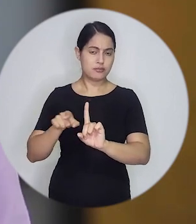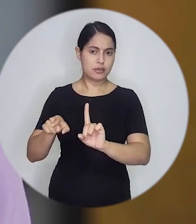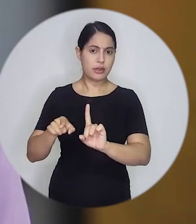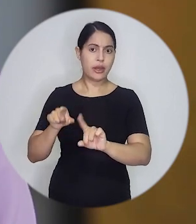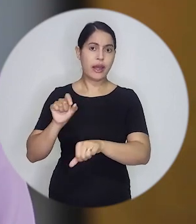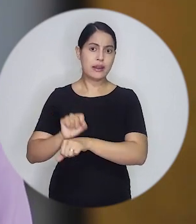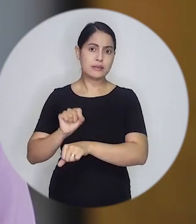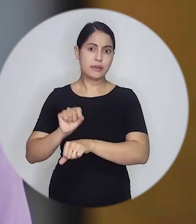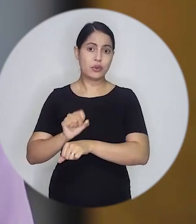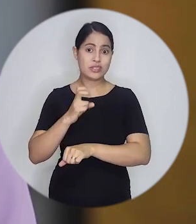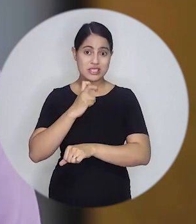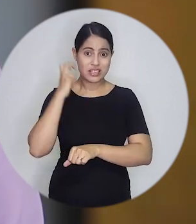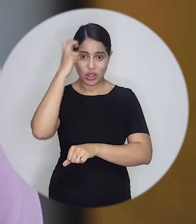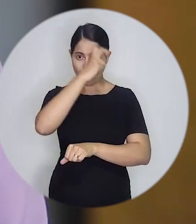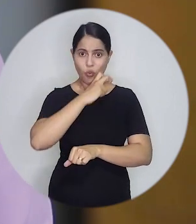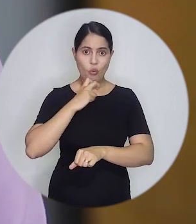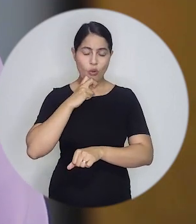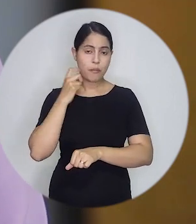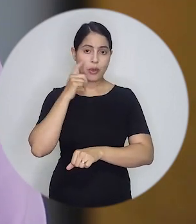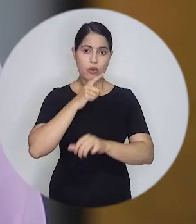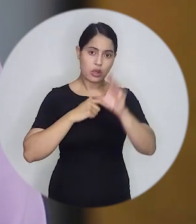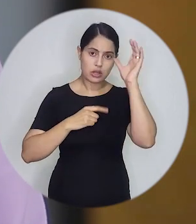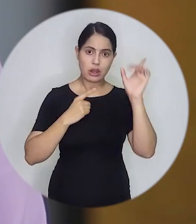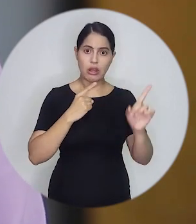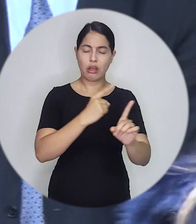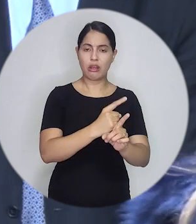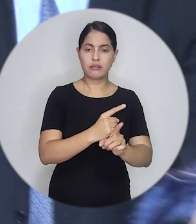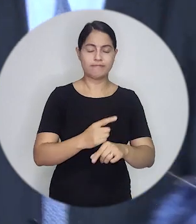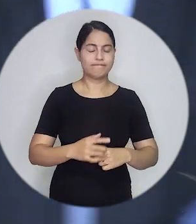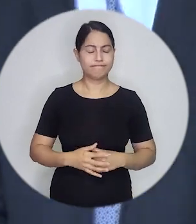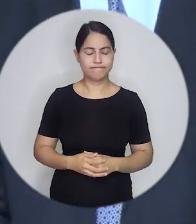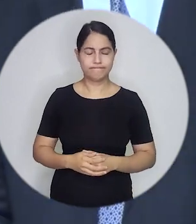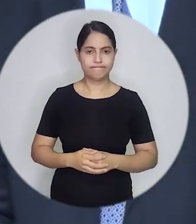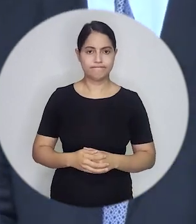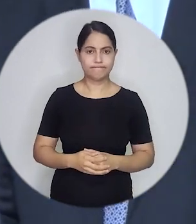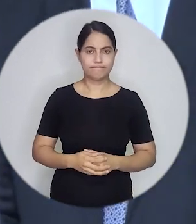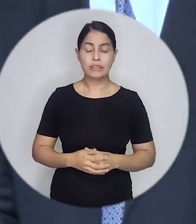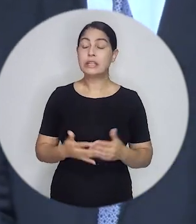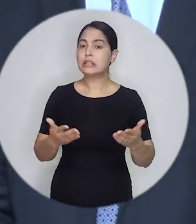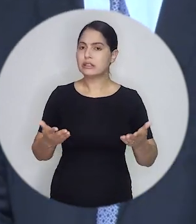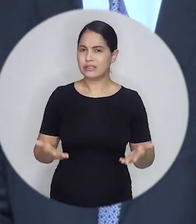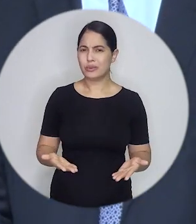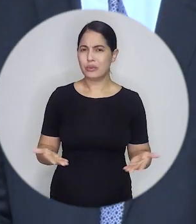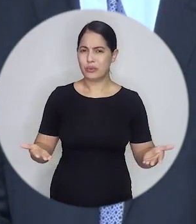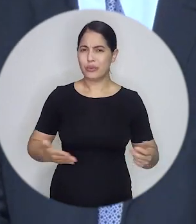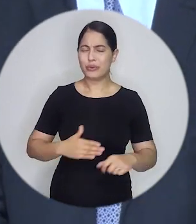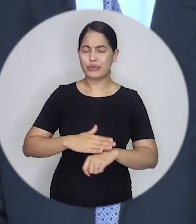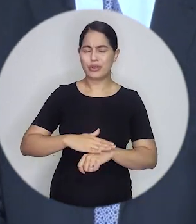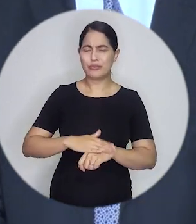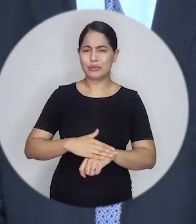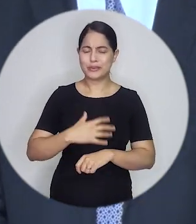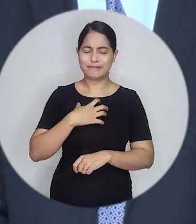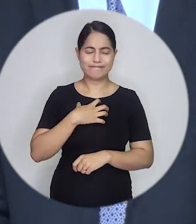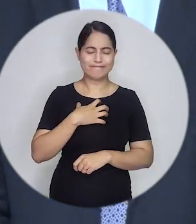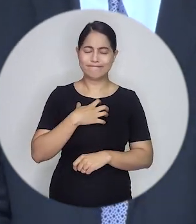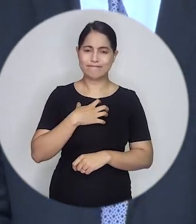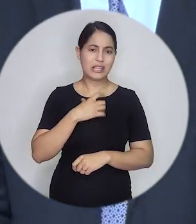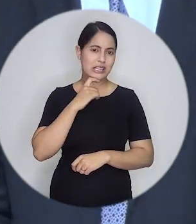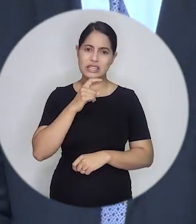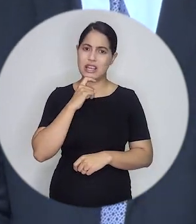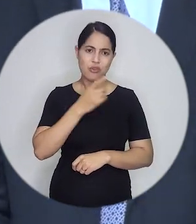cerca de 5 horas para conseguir falar com seu cliente. Esse momento é um momento que não